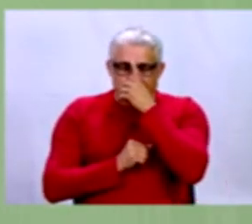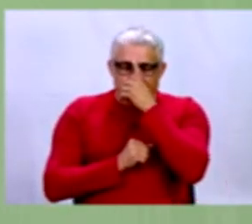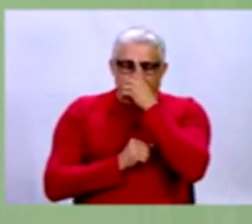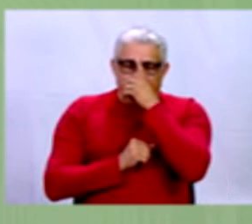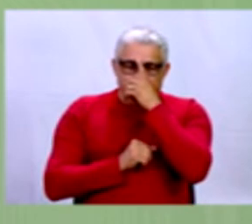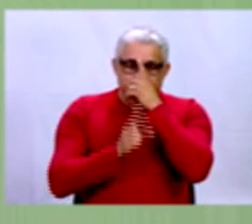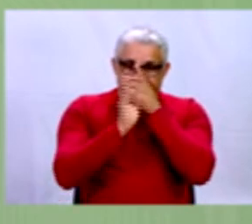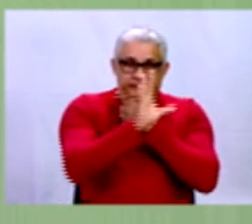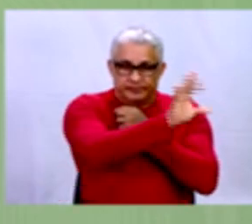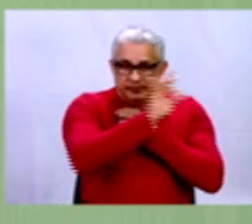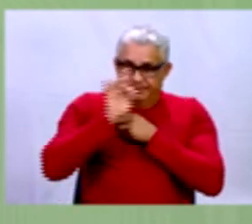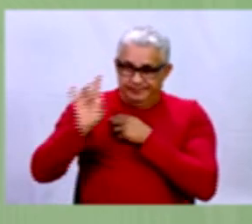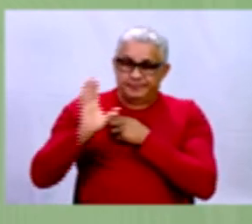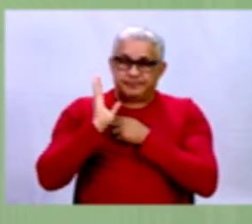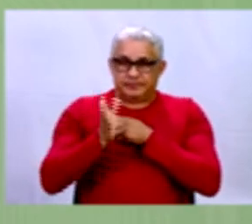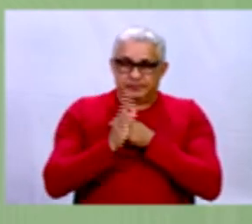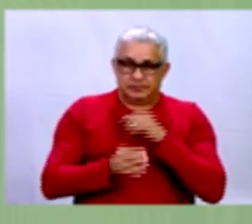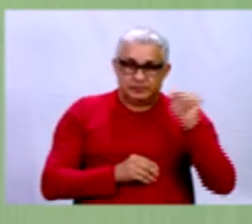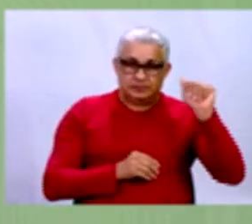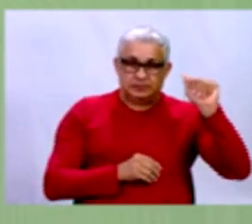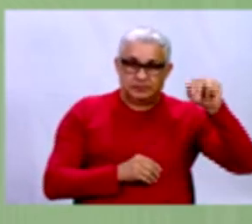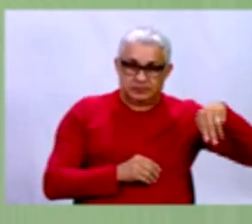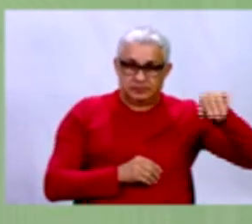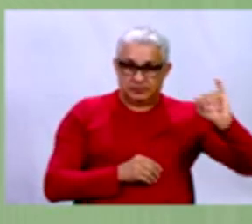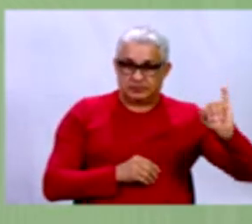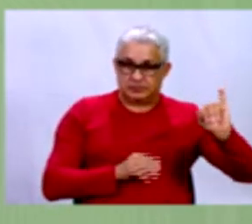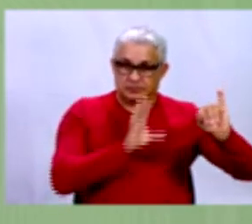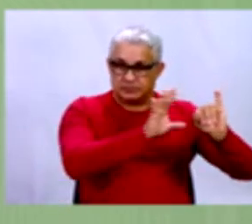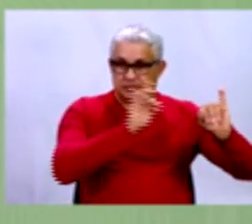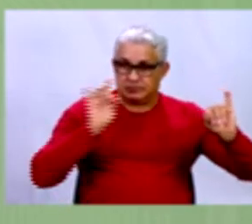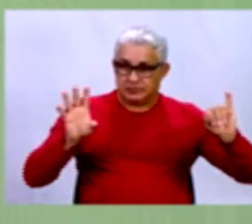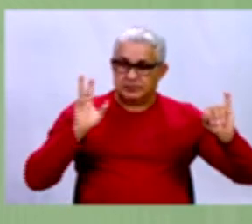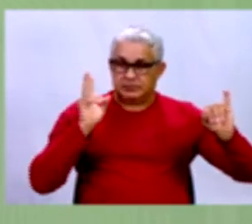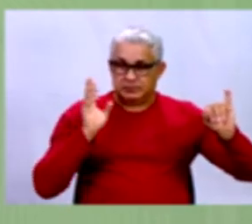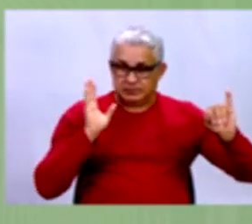cá o valor de ANI, tá? Igual nós encontramos ali,